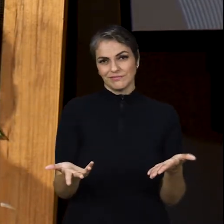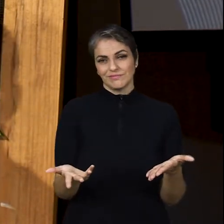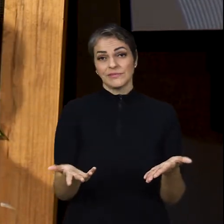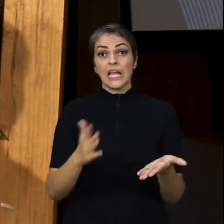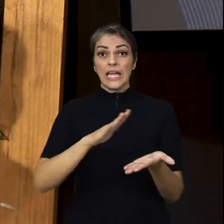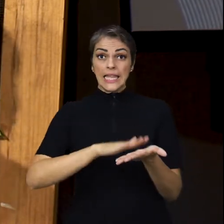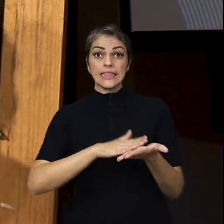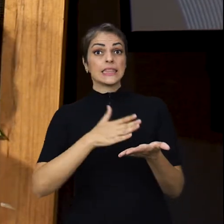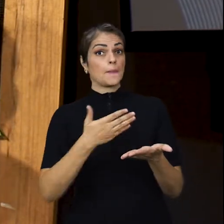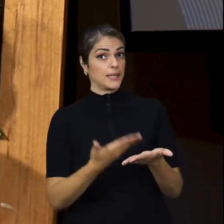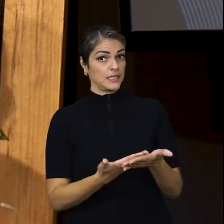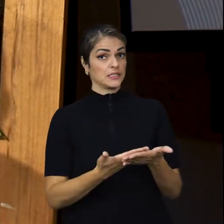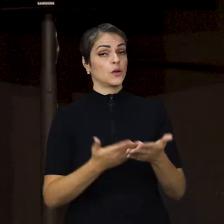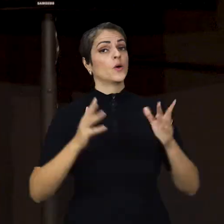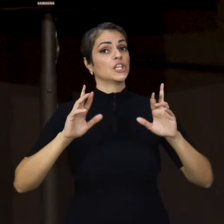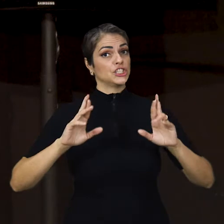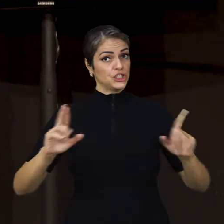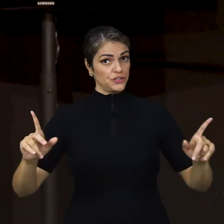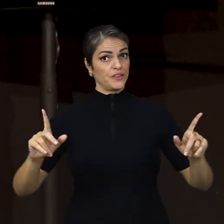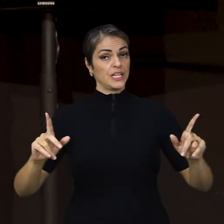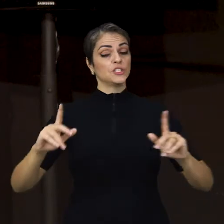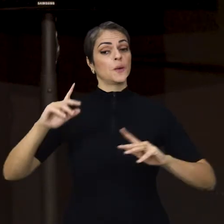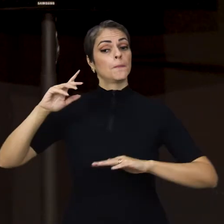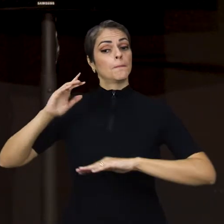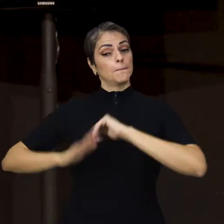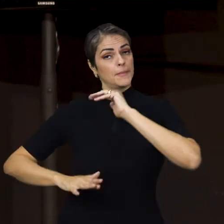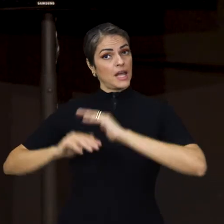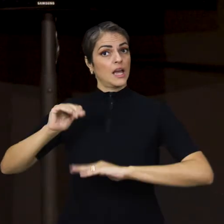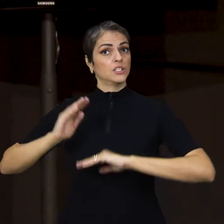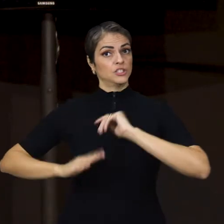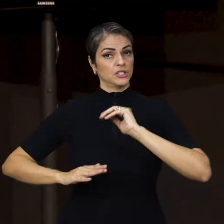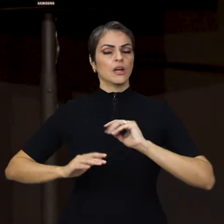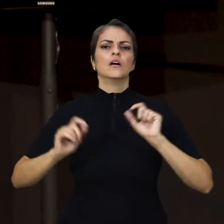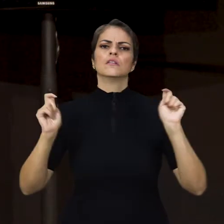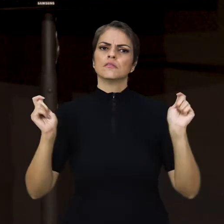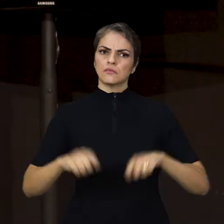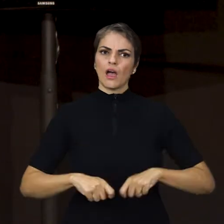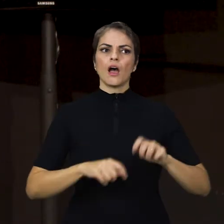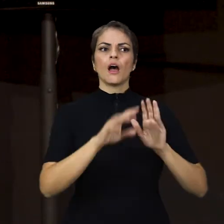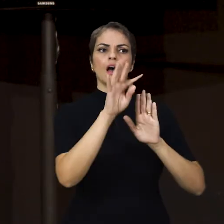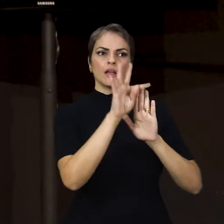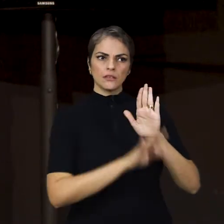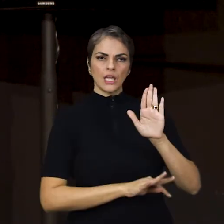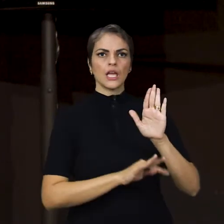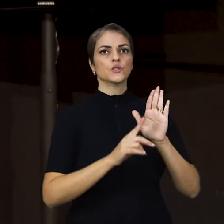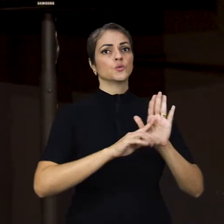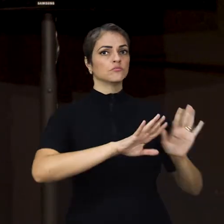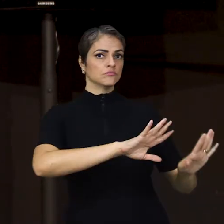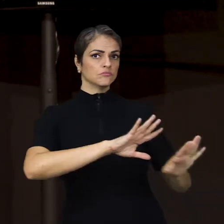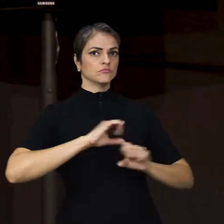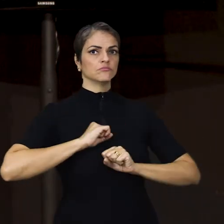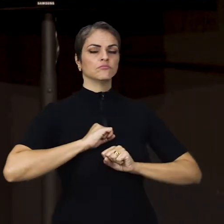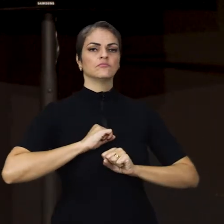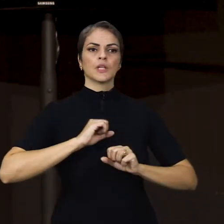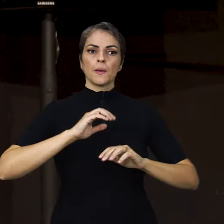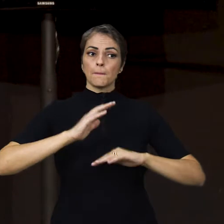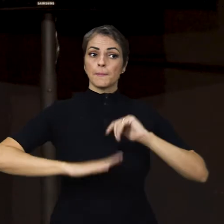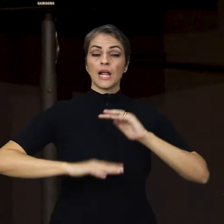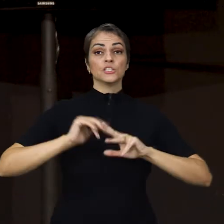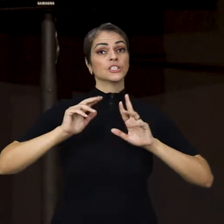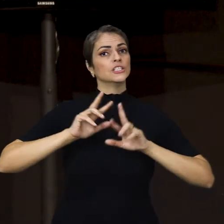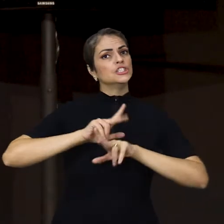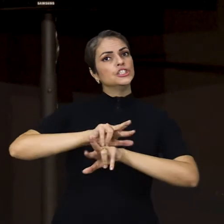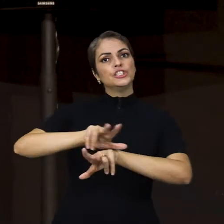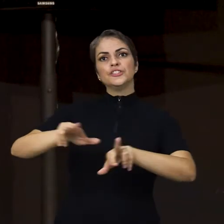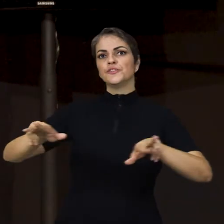é diferente de aplicação. O texto bíblico pode ser aplicado de infinitas maneiras a tantas realidades